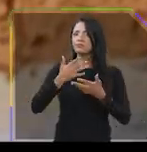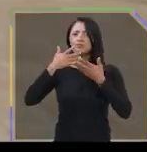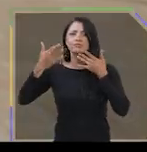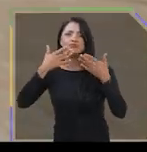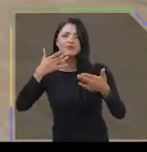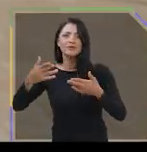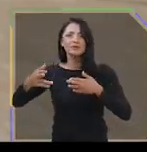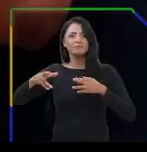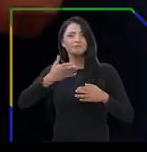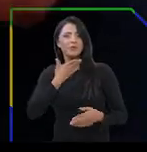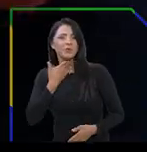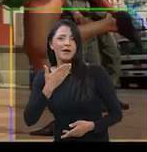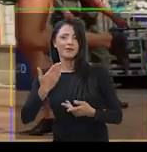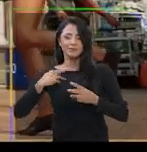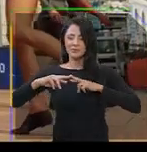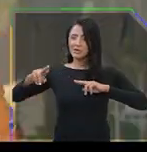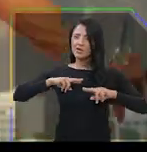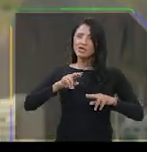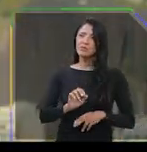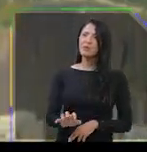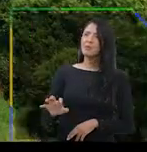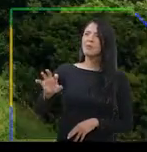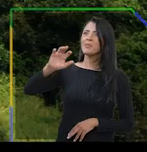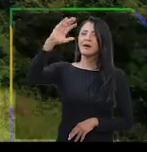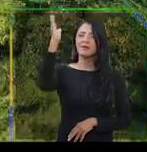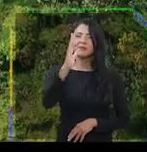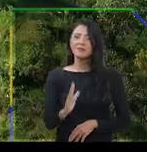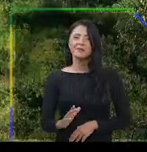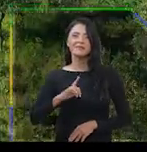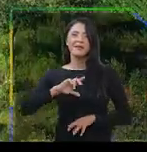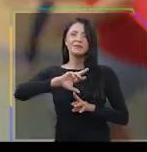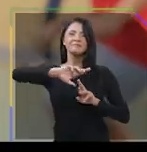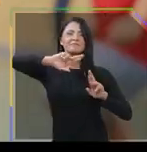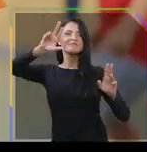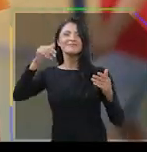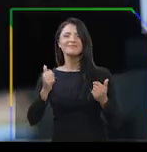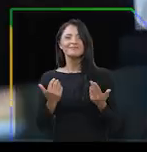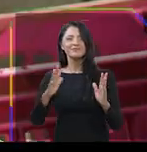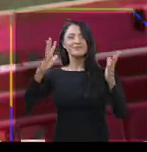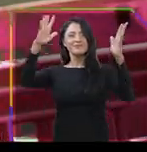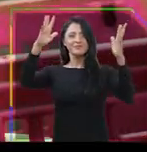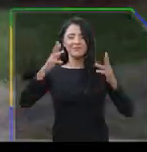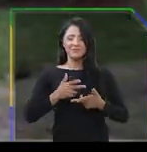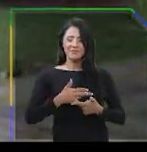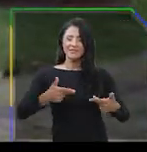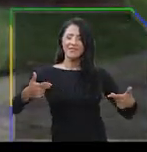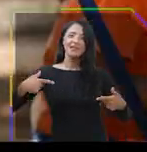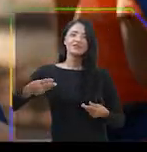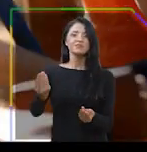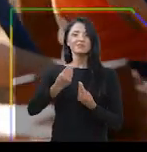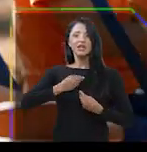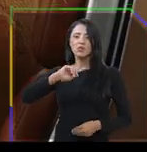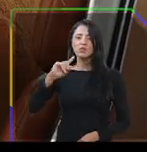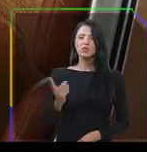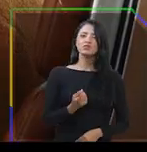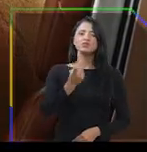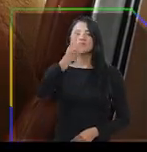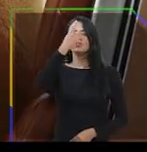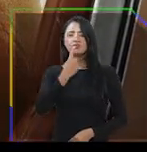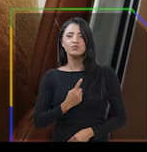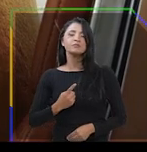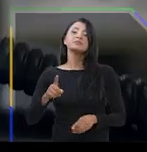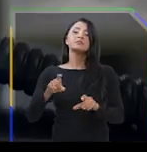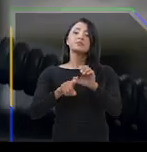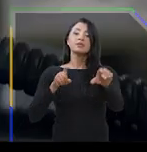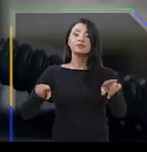cores, sotaques e ritmos que ecoam em nosso vasto território. Celebramos a diversidade que nos torna únicos. A